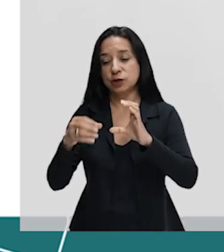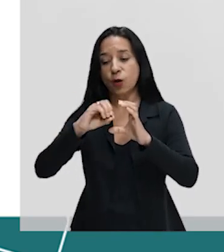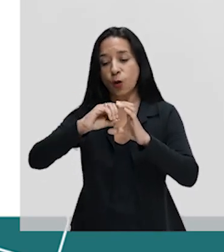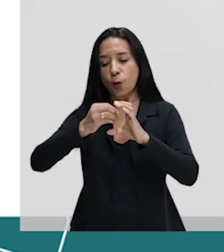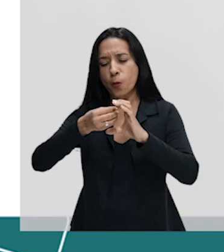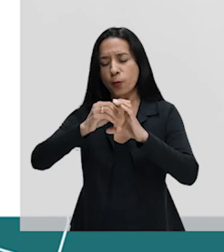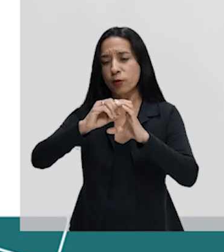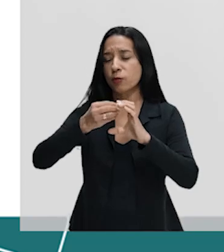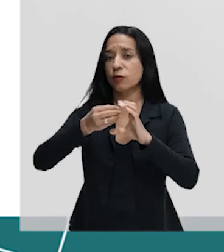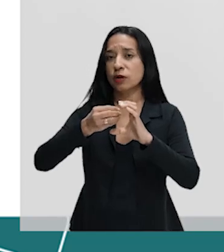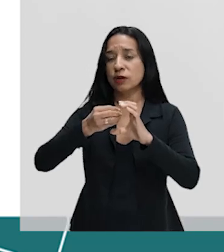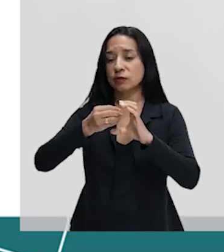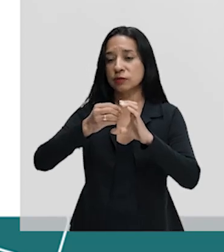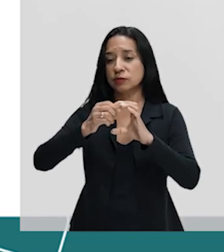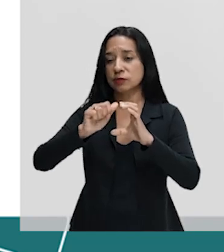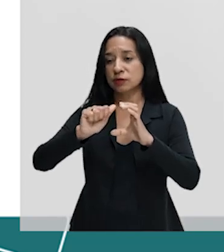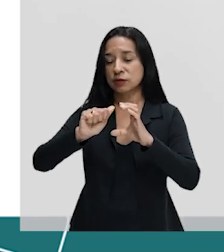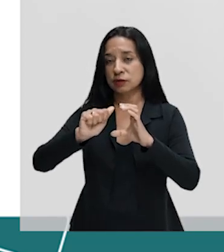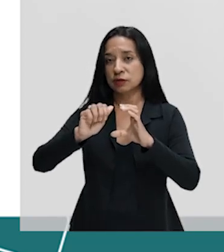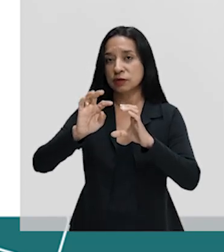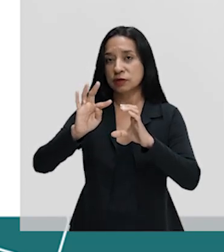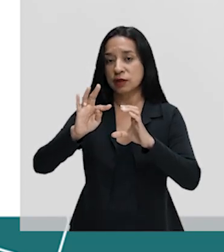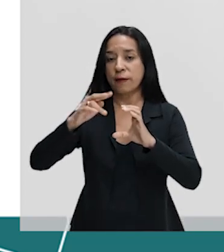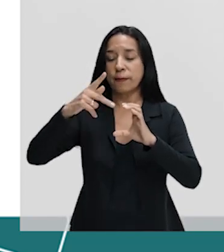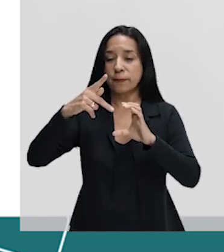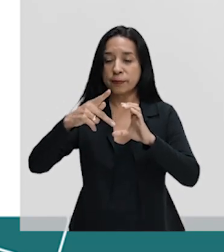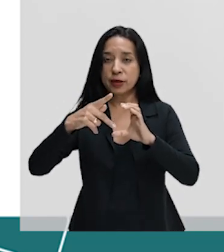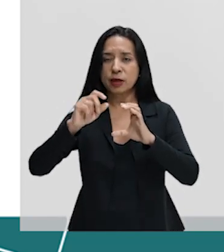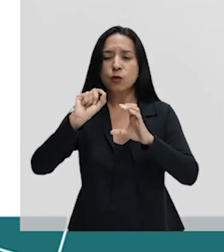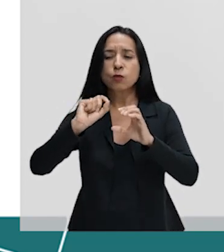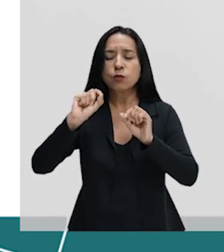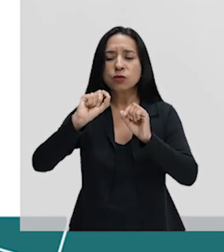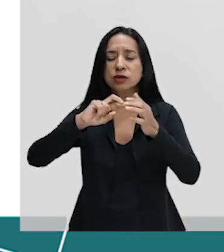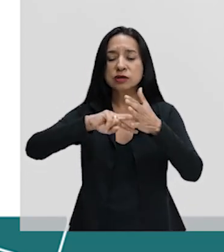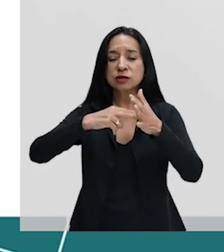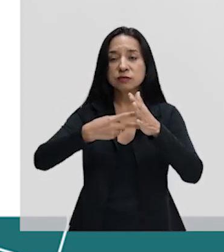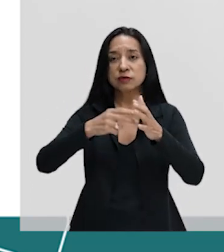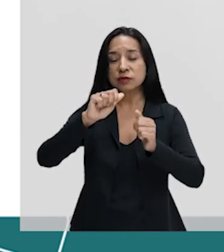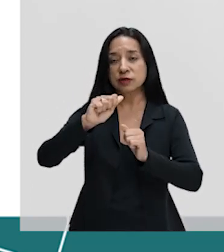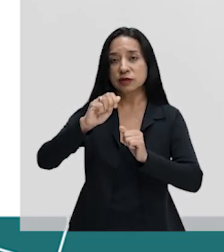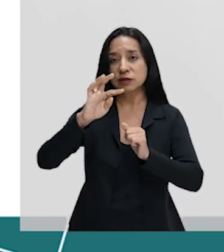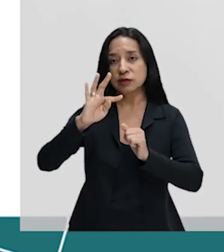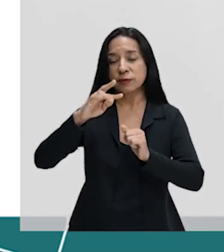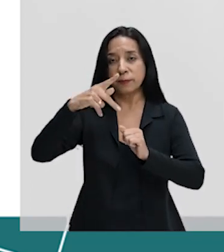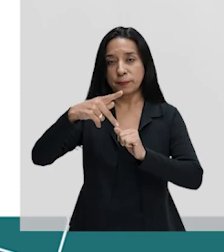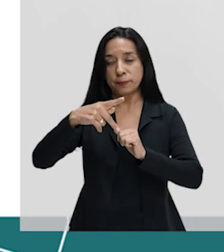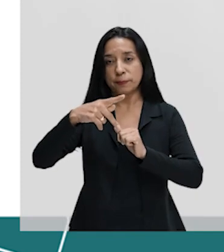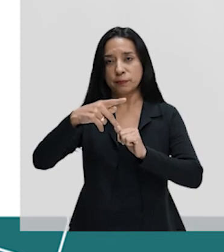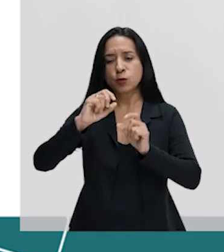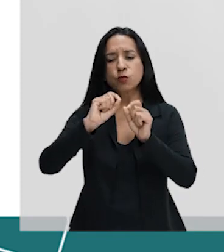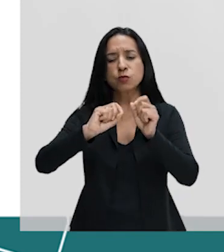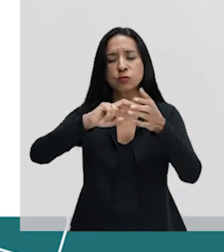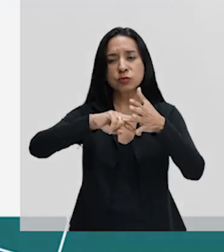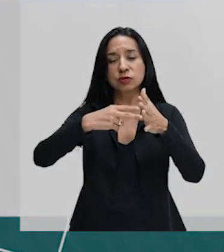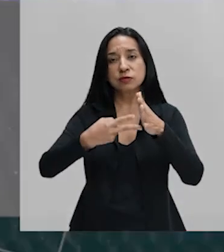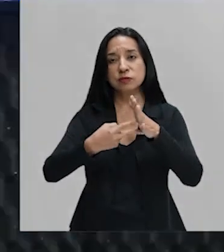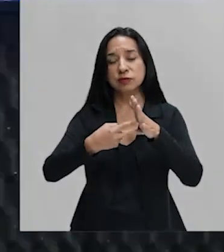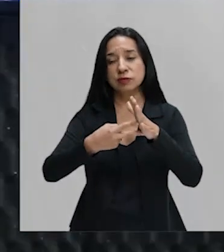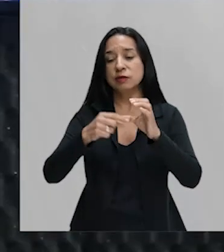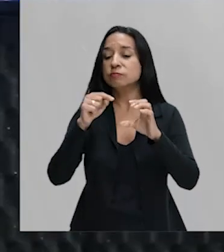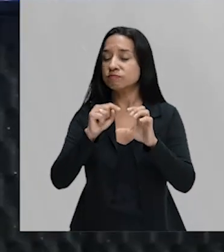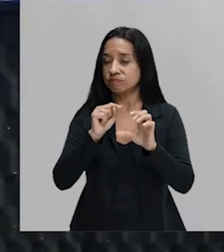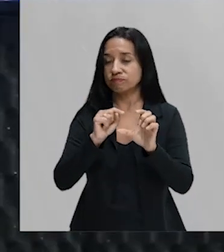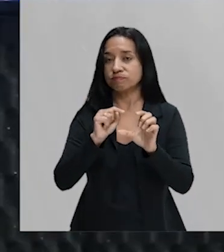moléculazinha chamada ATP. Você sabe o que significa essa sigla? ATP. Essa